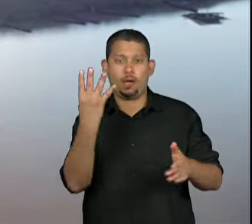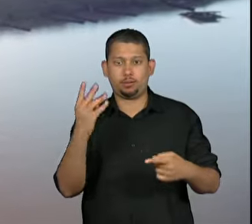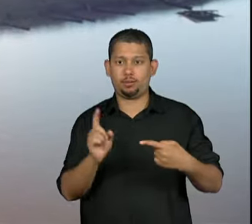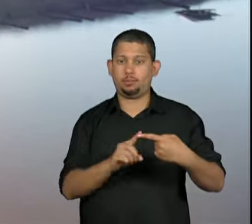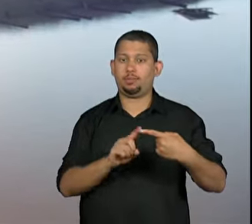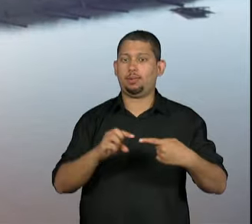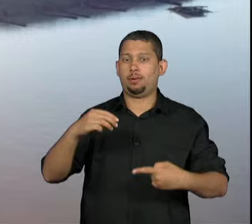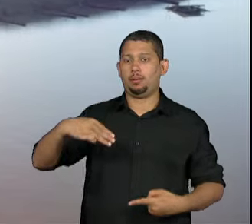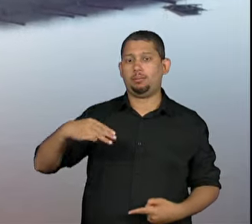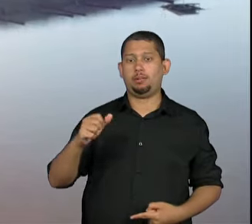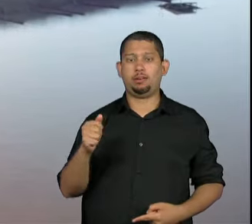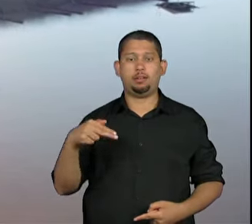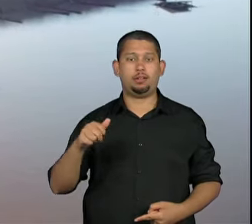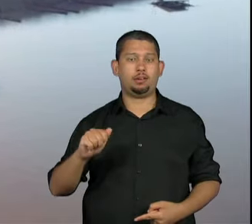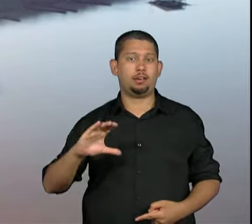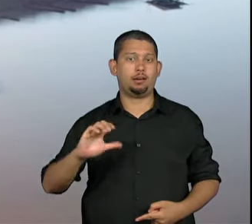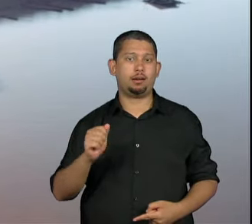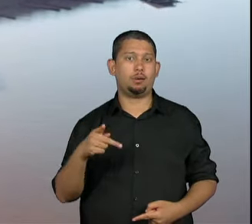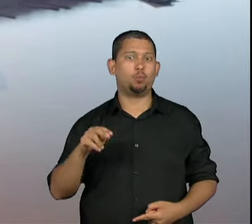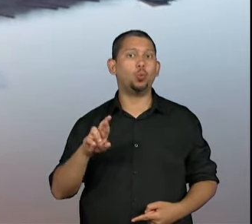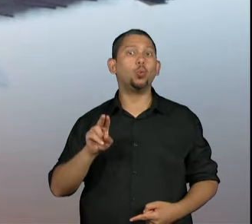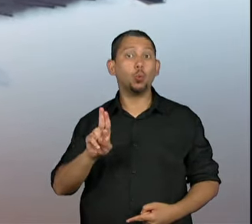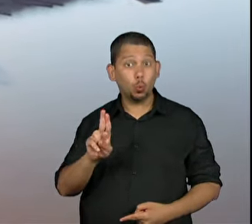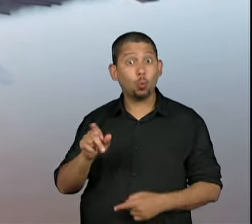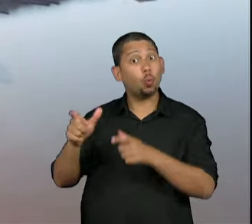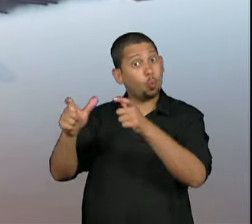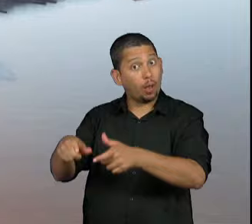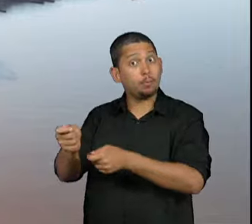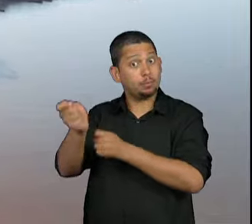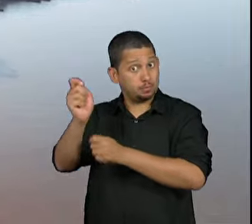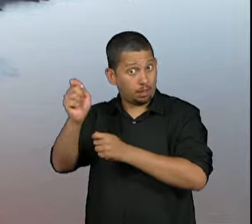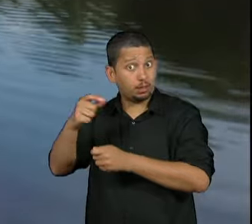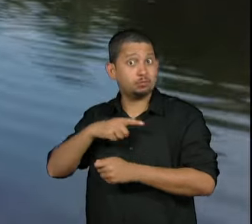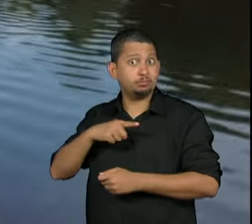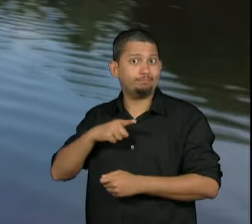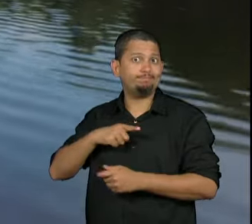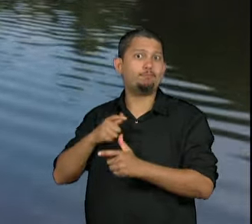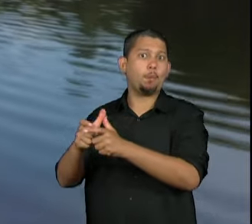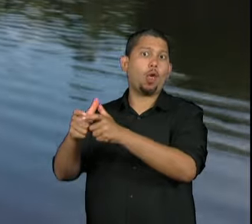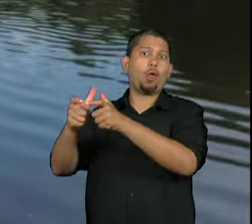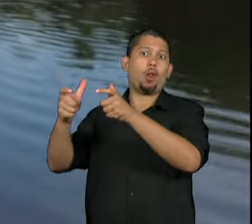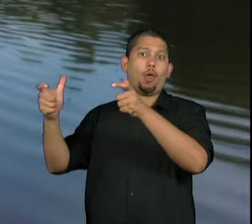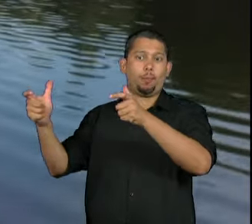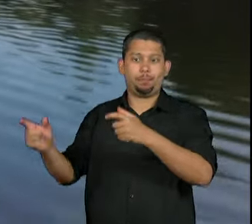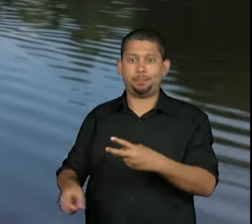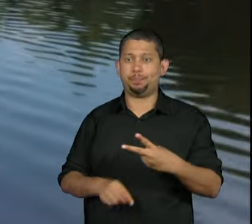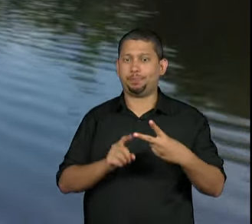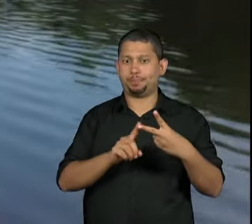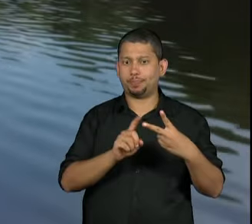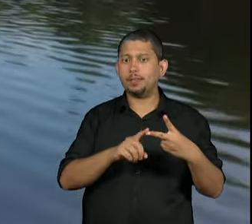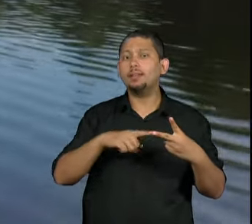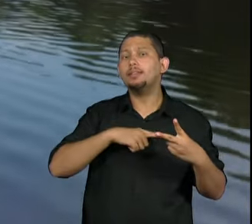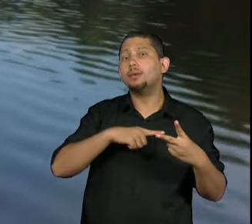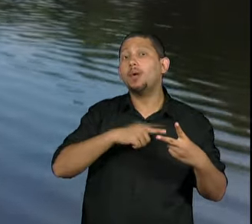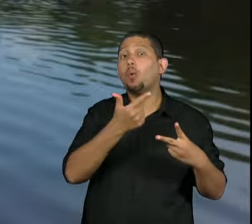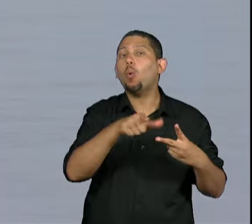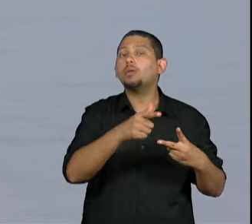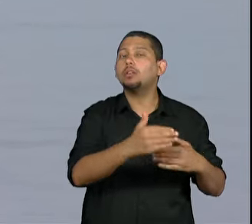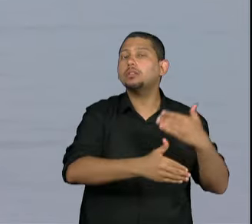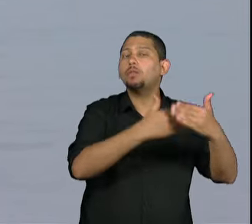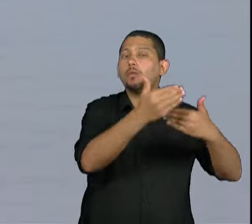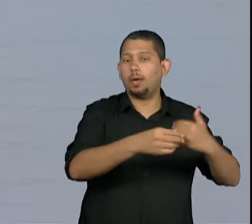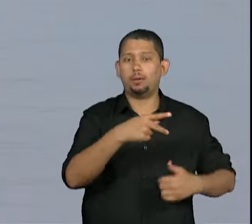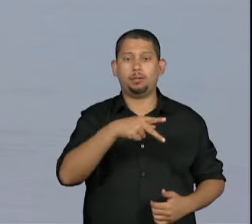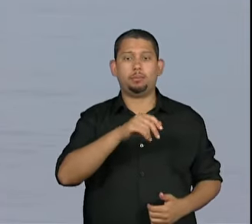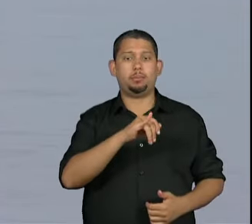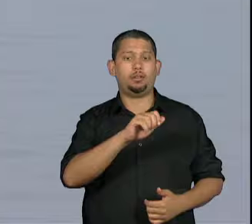Manacapuru, área de alta incidência de pesca. Em seguida, foram pesquisadas as reservas de desenvolvimento sustentável